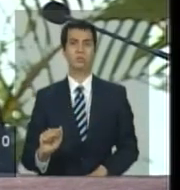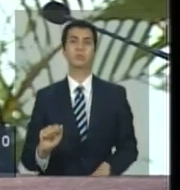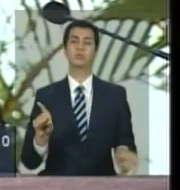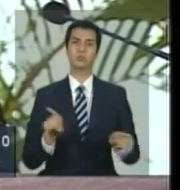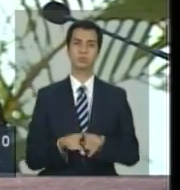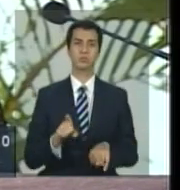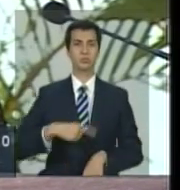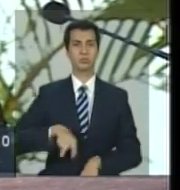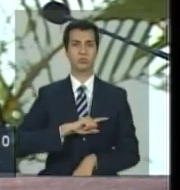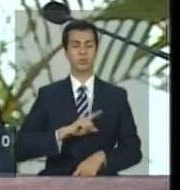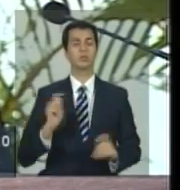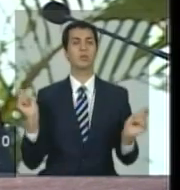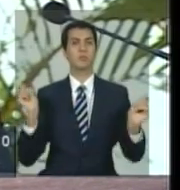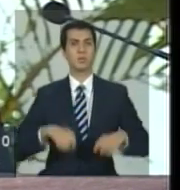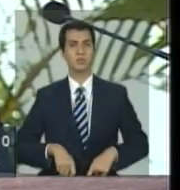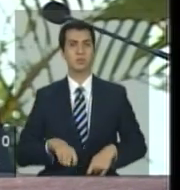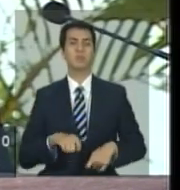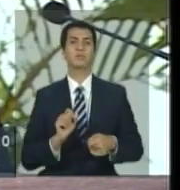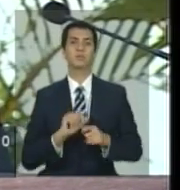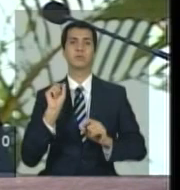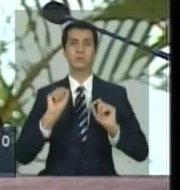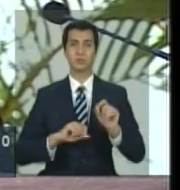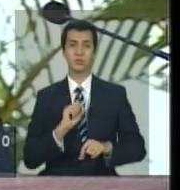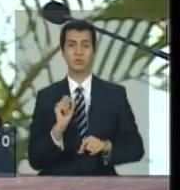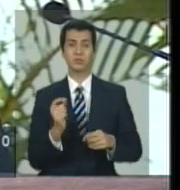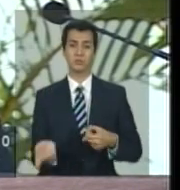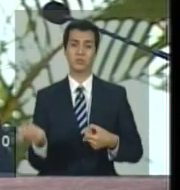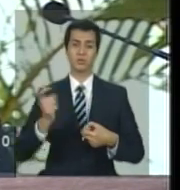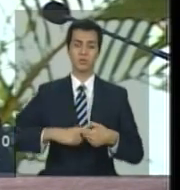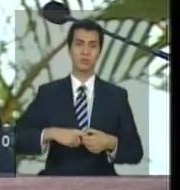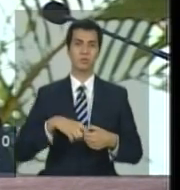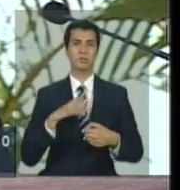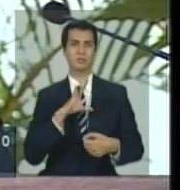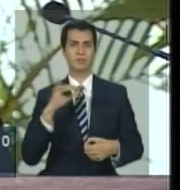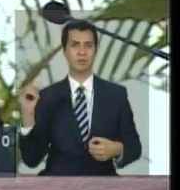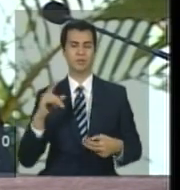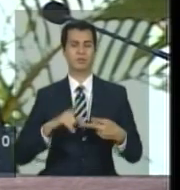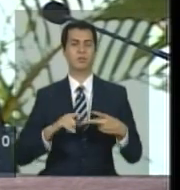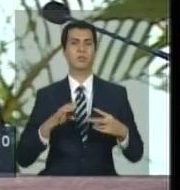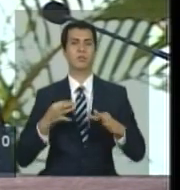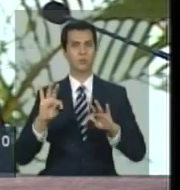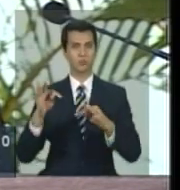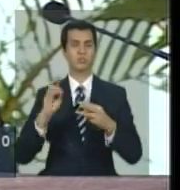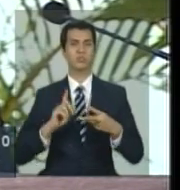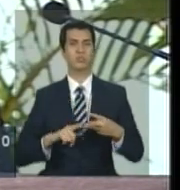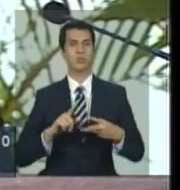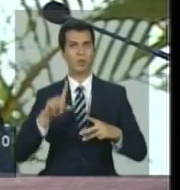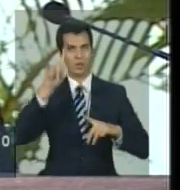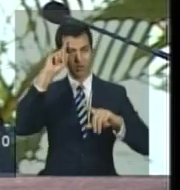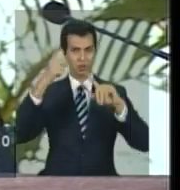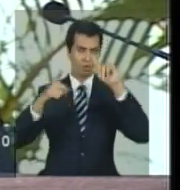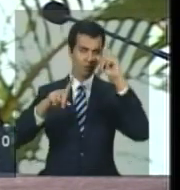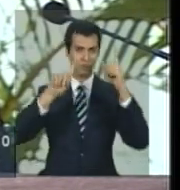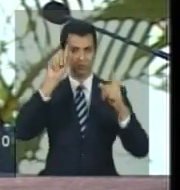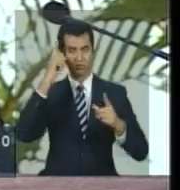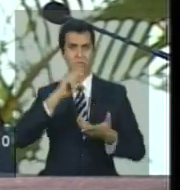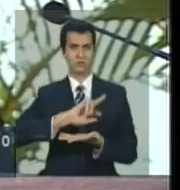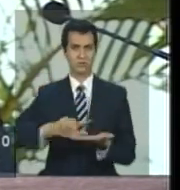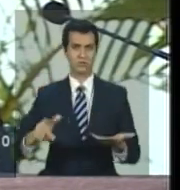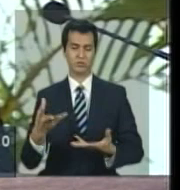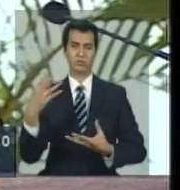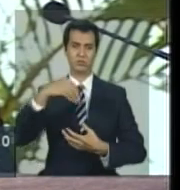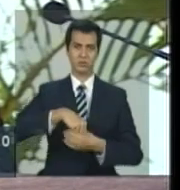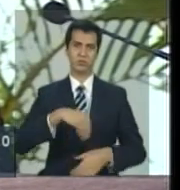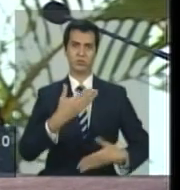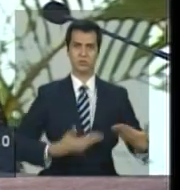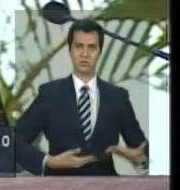a nossa capacidade de incorporar ciência, tecnologia e inovação nos serviços e